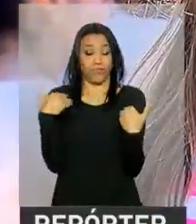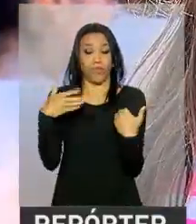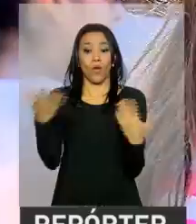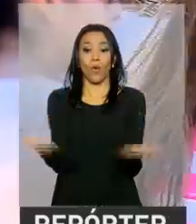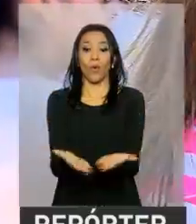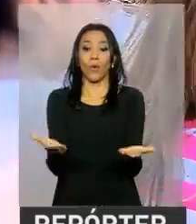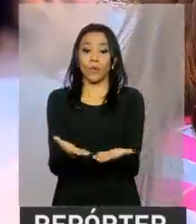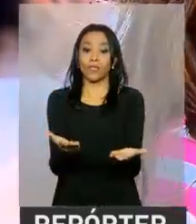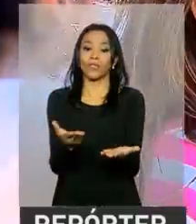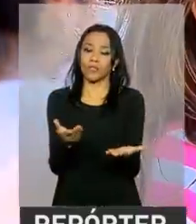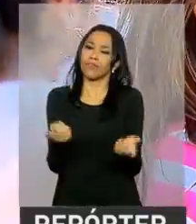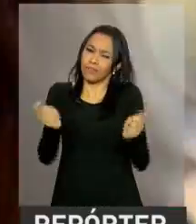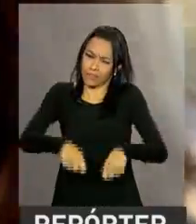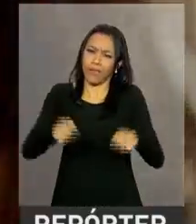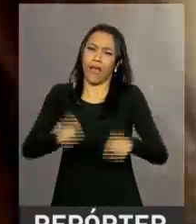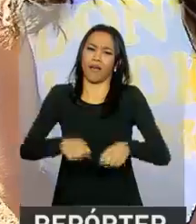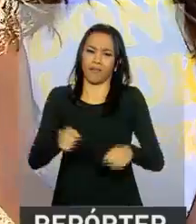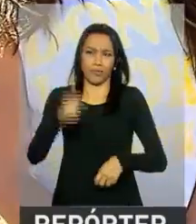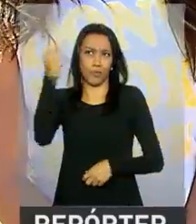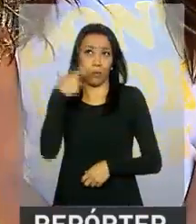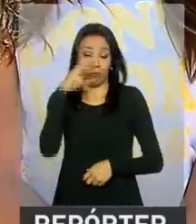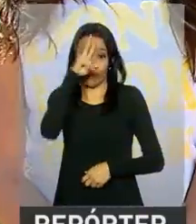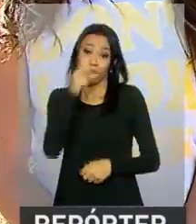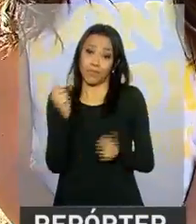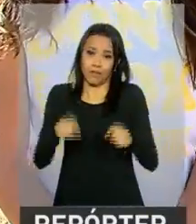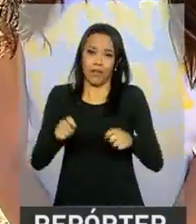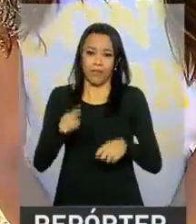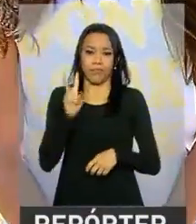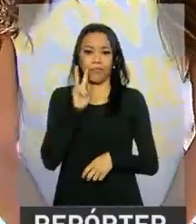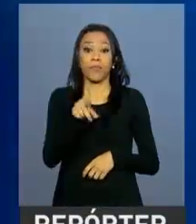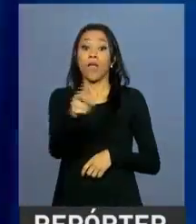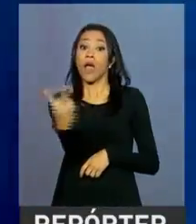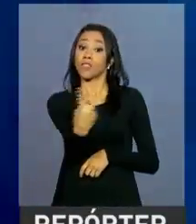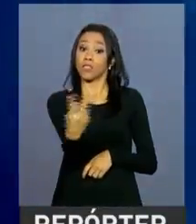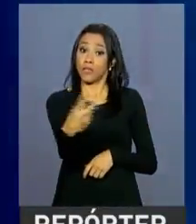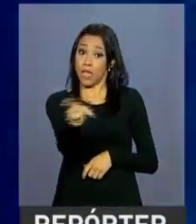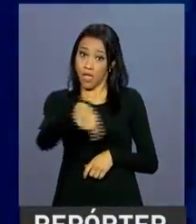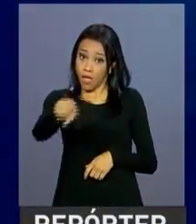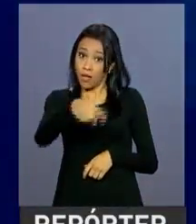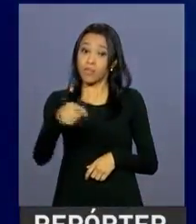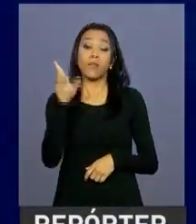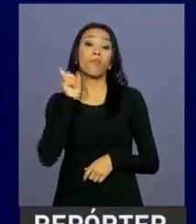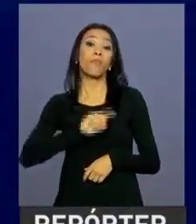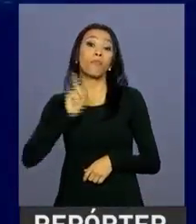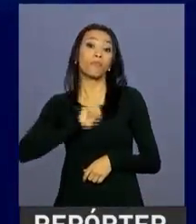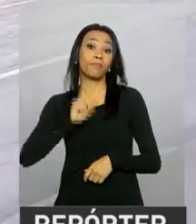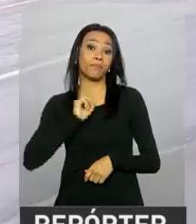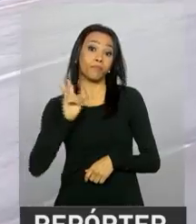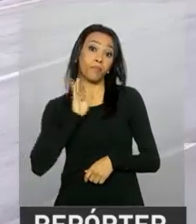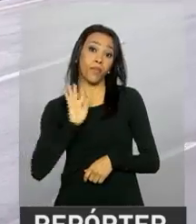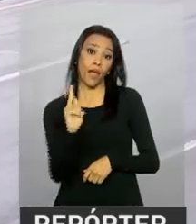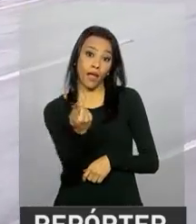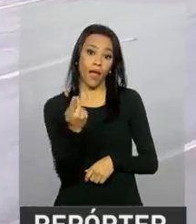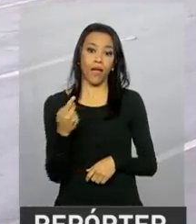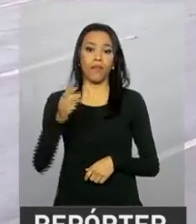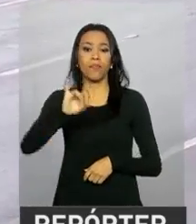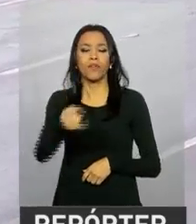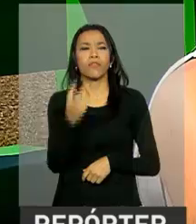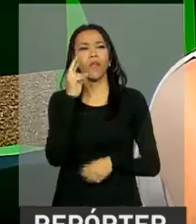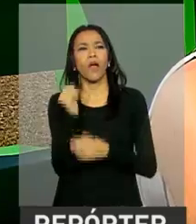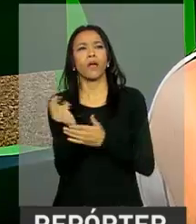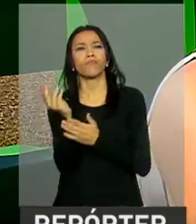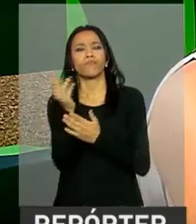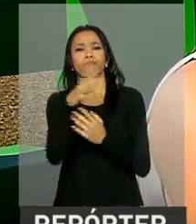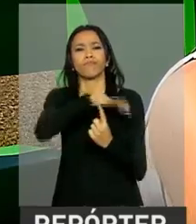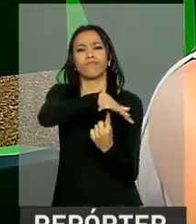estava judiando, mas vale muito a pena. Marcela e as amigas vieram de Belo Horizonte para ver a arquitetura de Brasília. Aproveitaram para ver o desfile